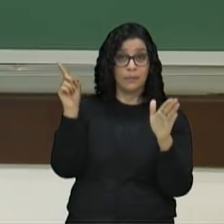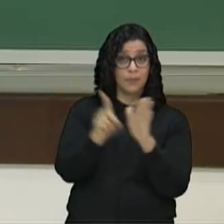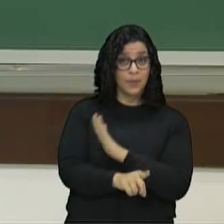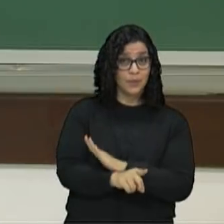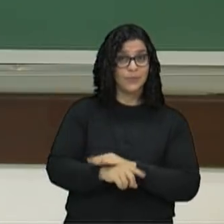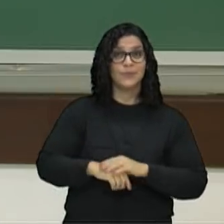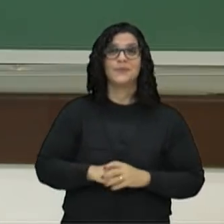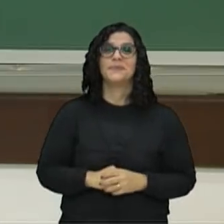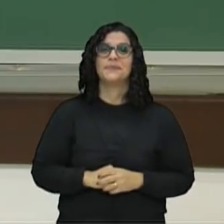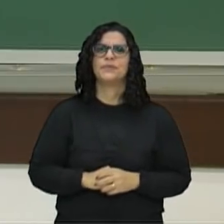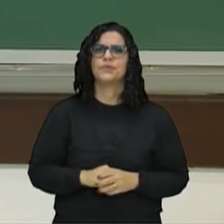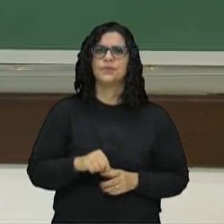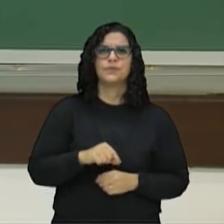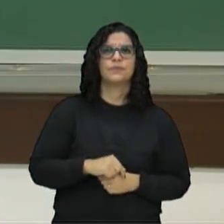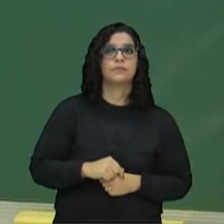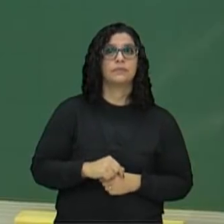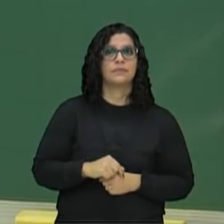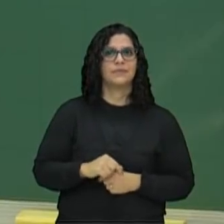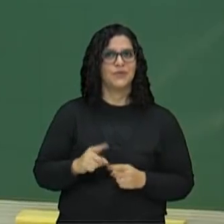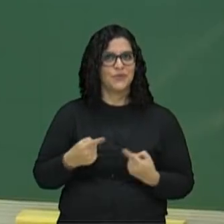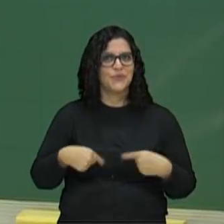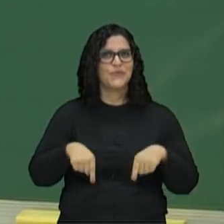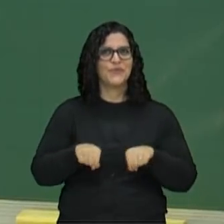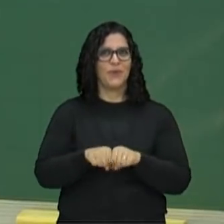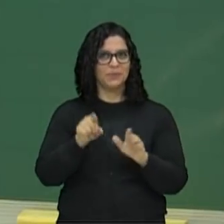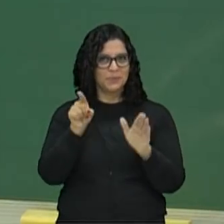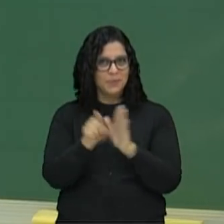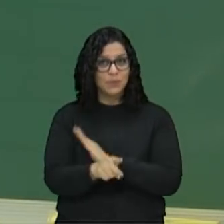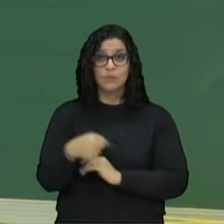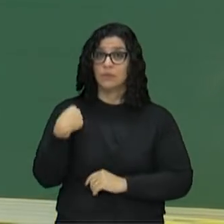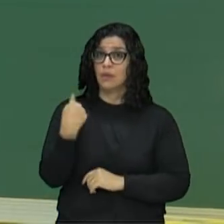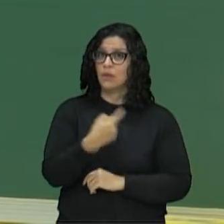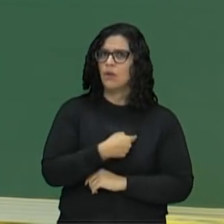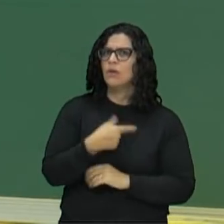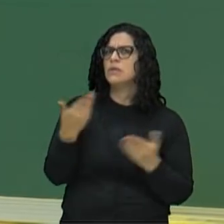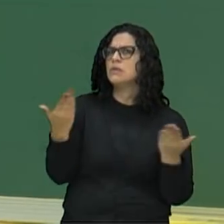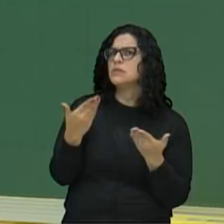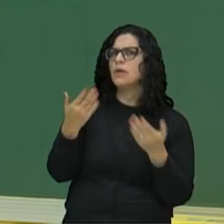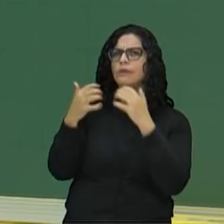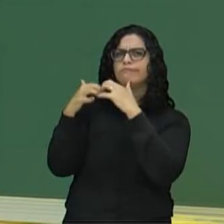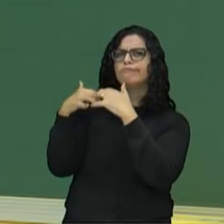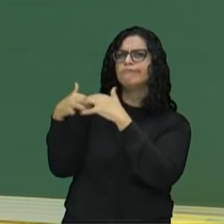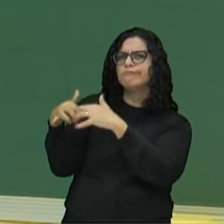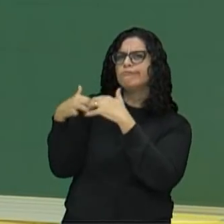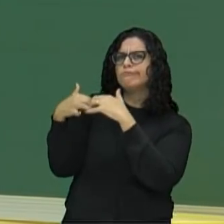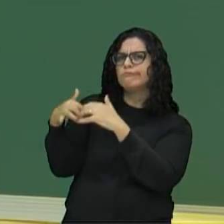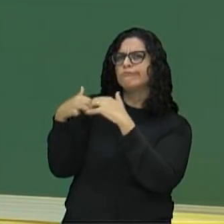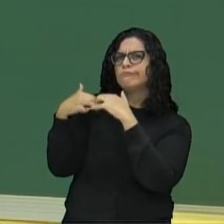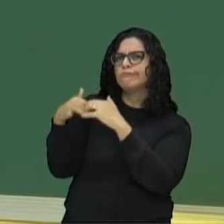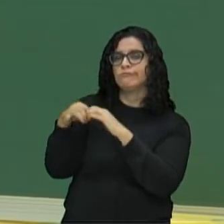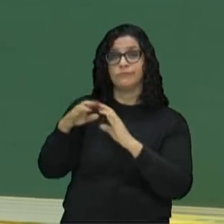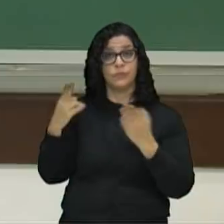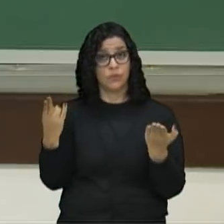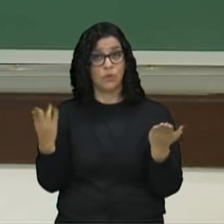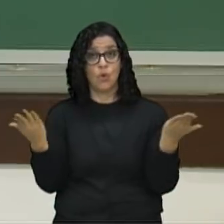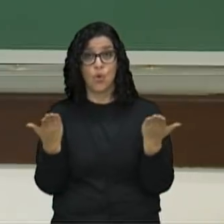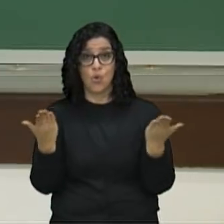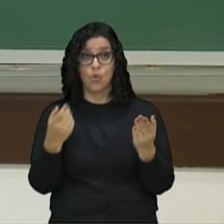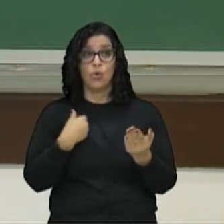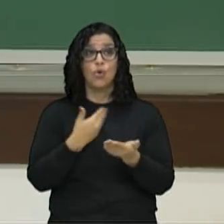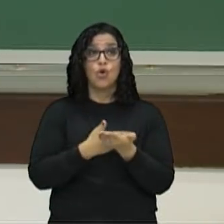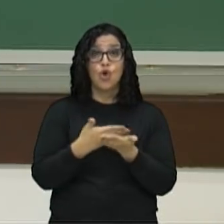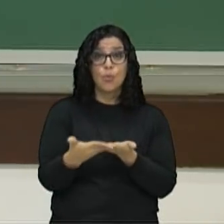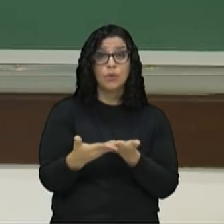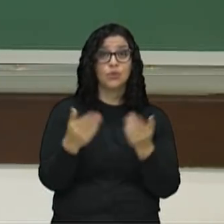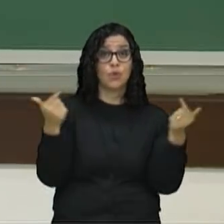Próxima questão, ou seja, mais um quiz para a gente fazer uma reflexão. O ponto de